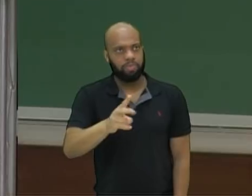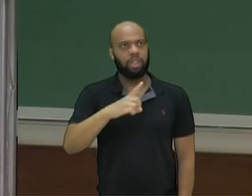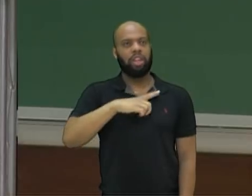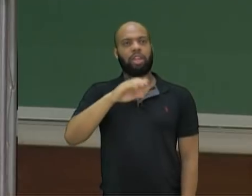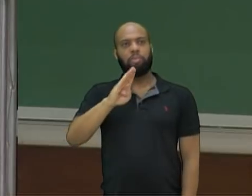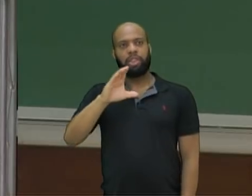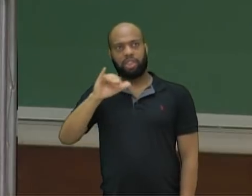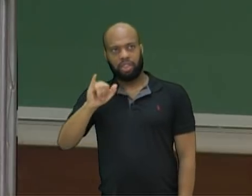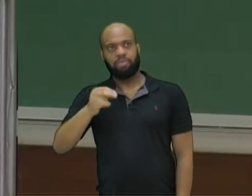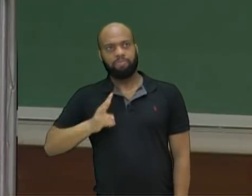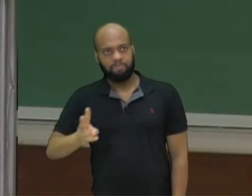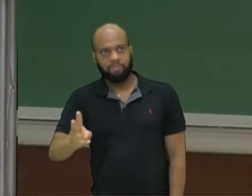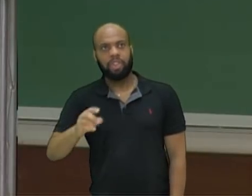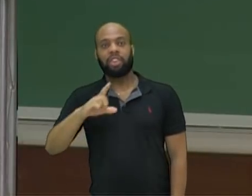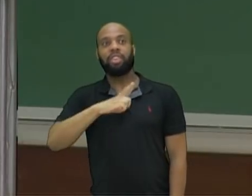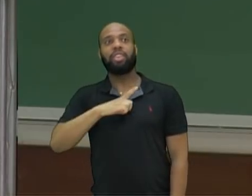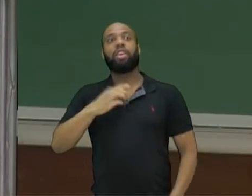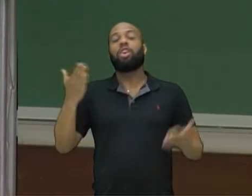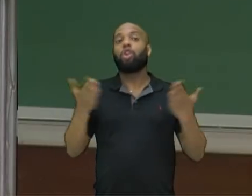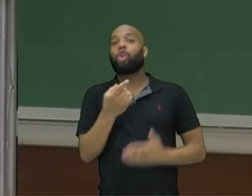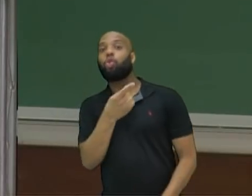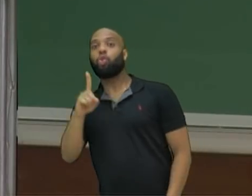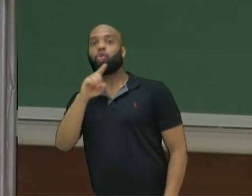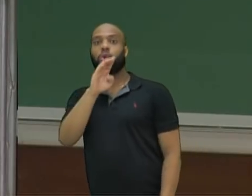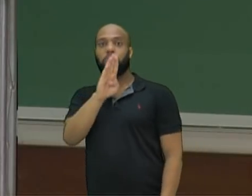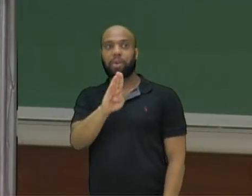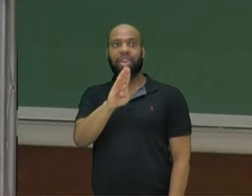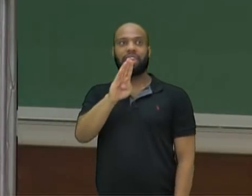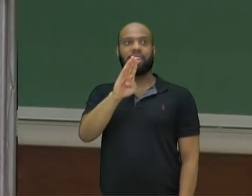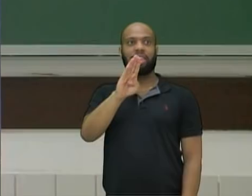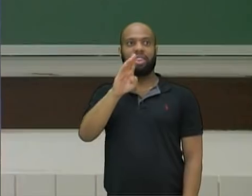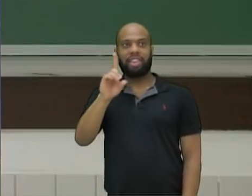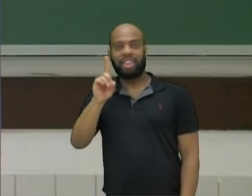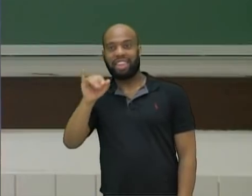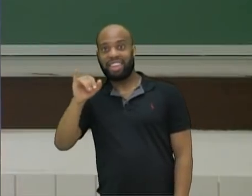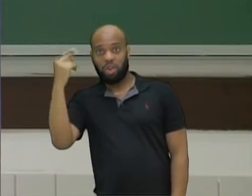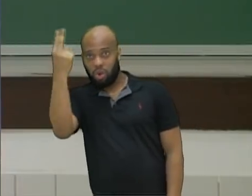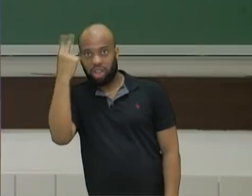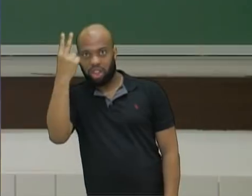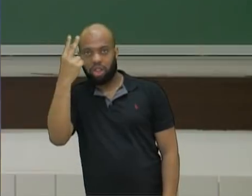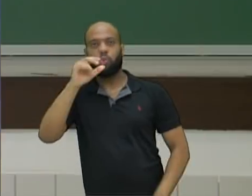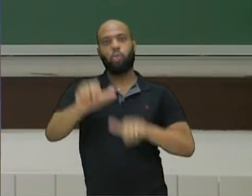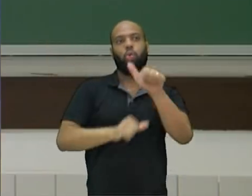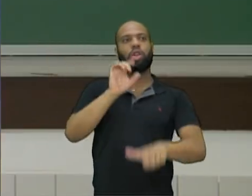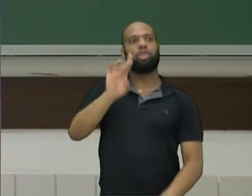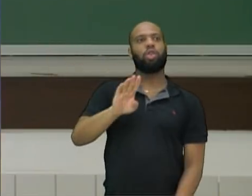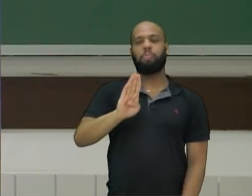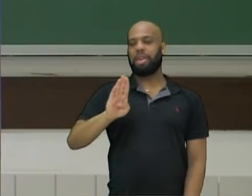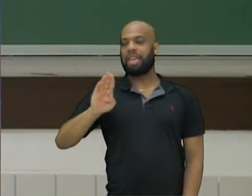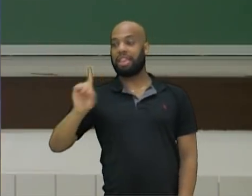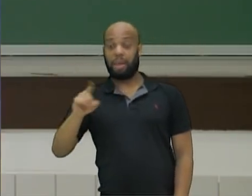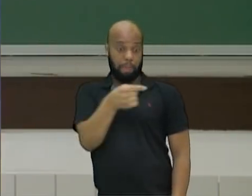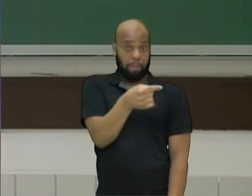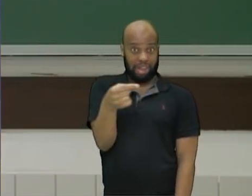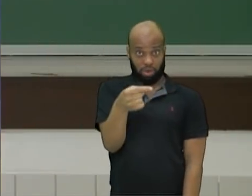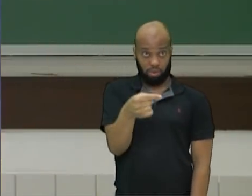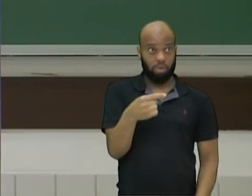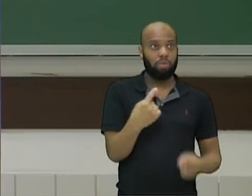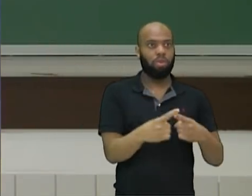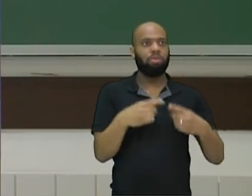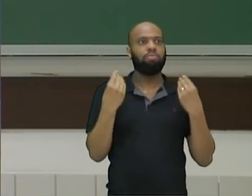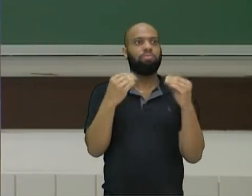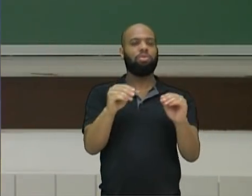daqui e o último termo que vai mudar de sinal vai ficar somente BD. Por que eu coloquei